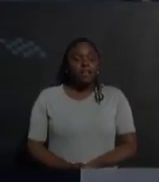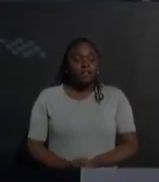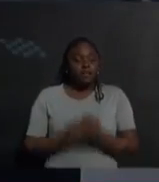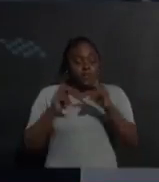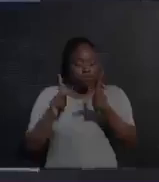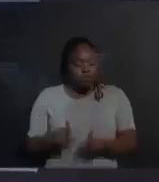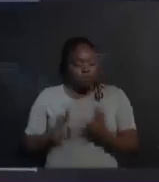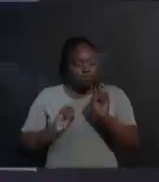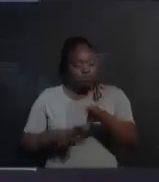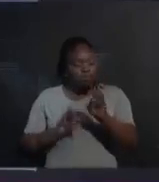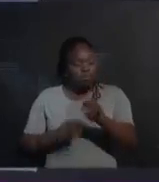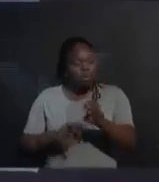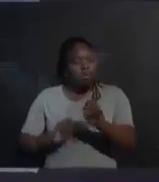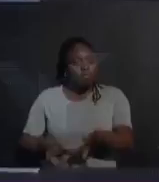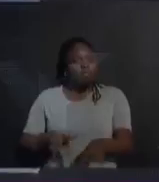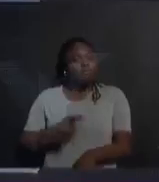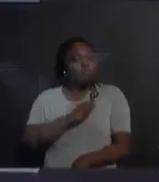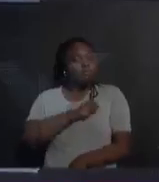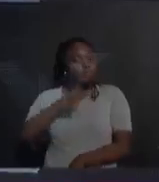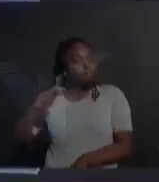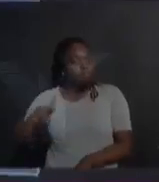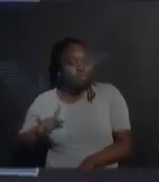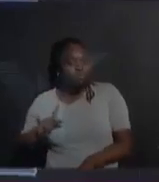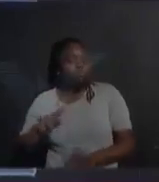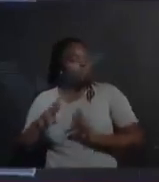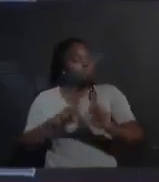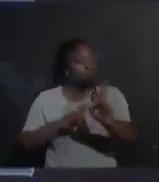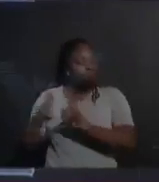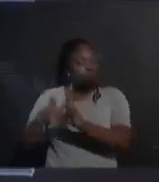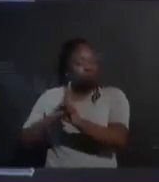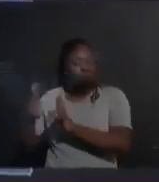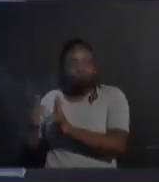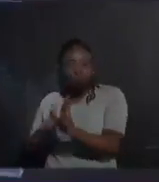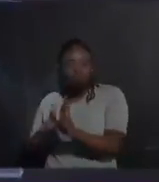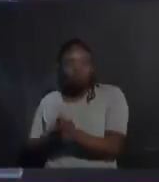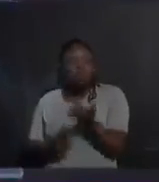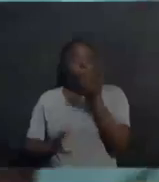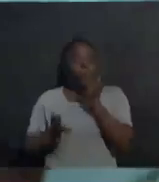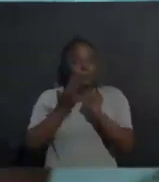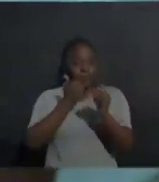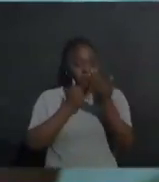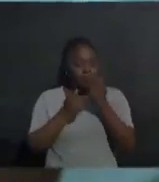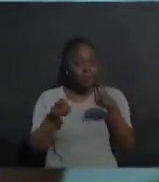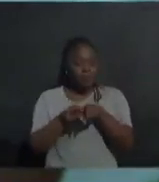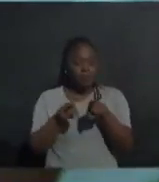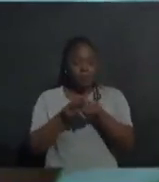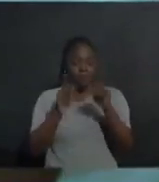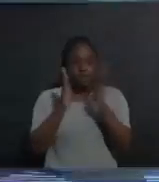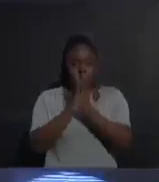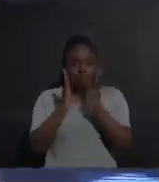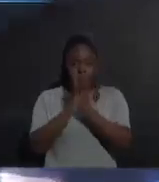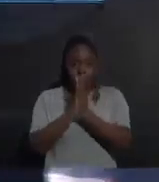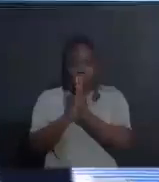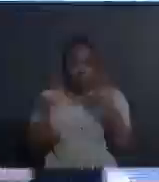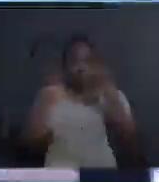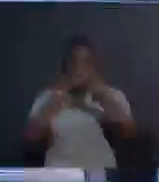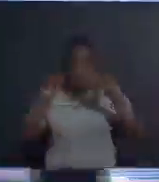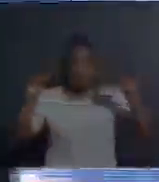dos apóstolos, à comunhão, o partir do pão e às orações. O título da mensagem de